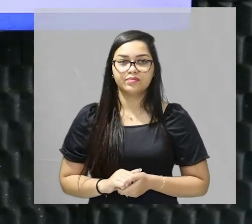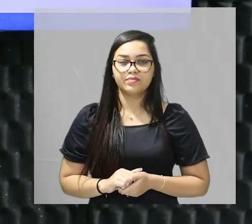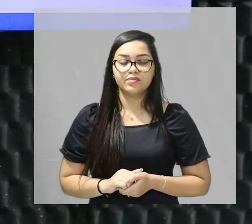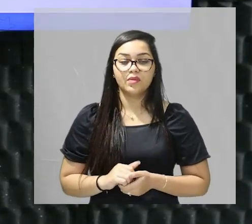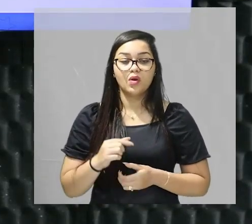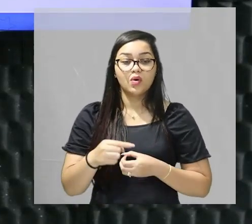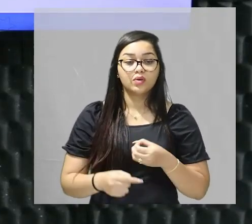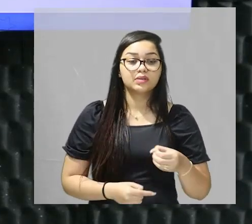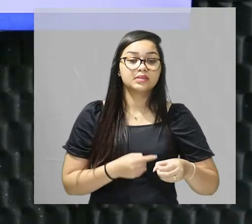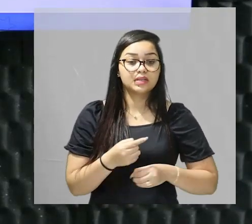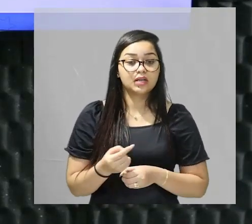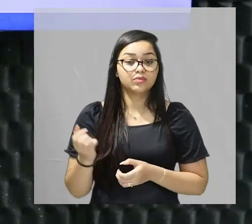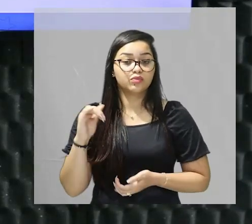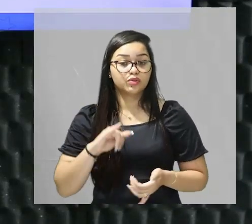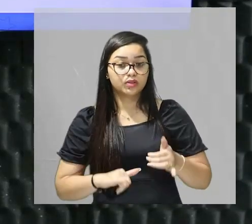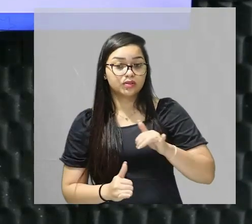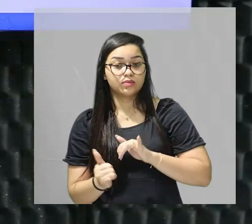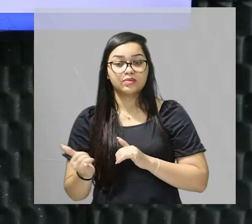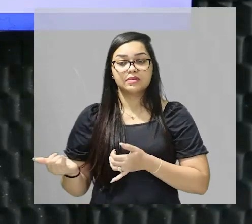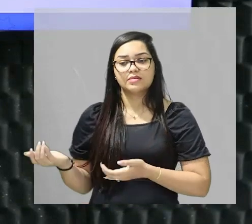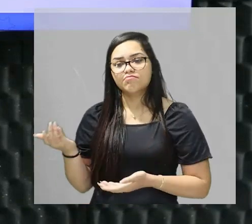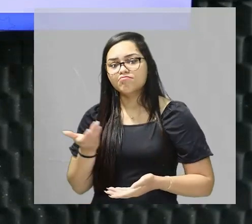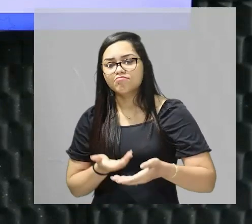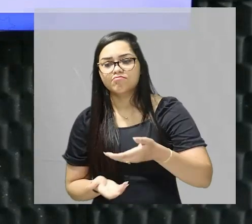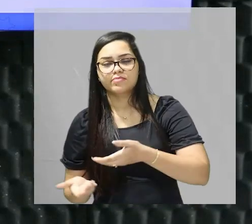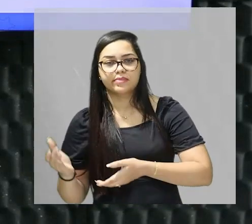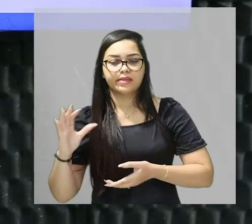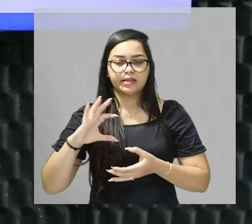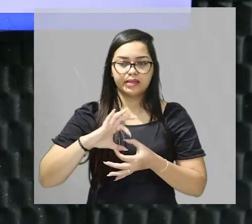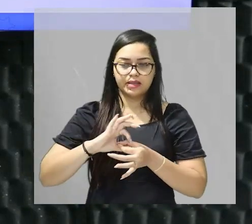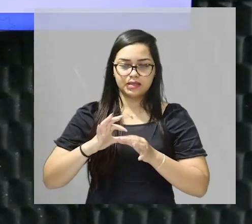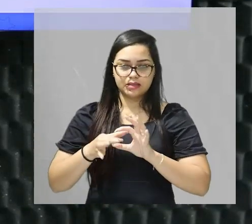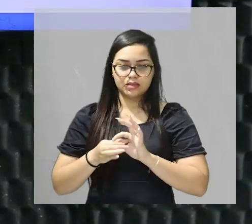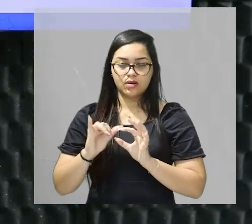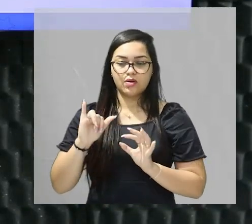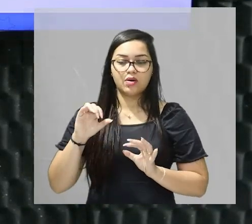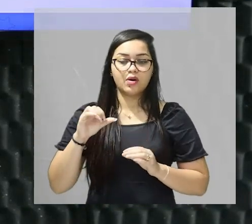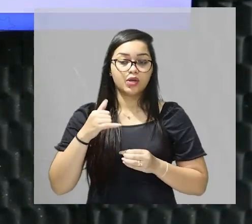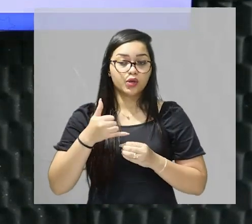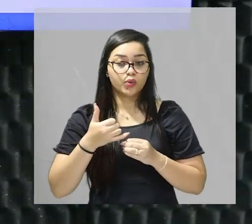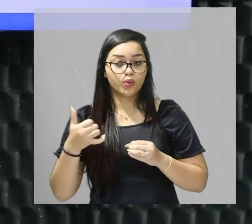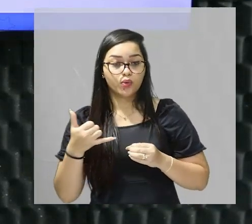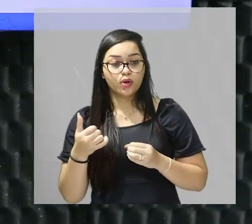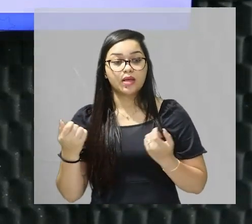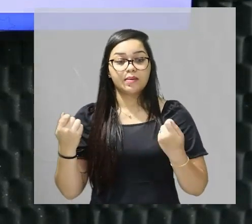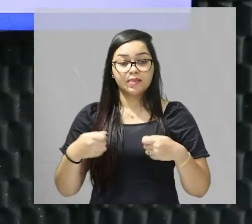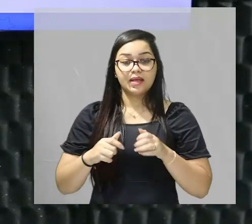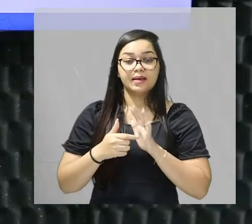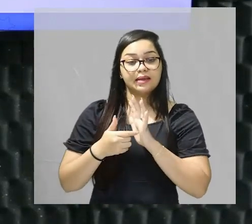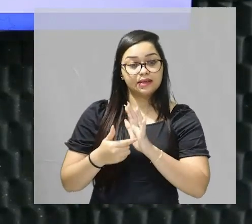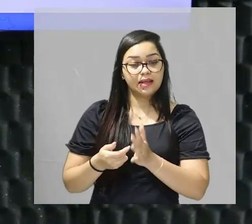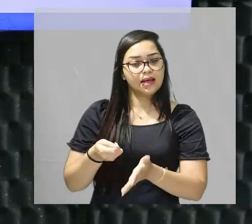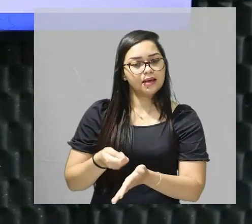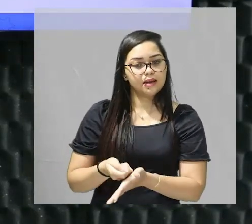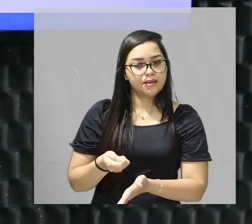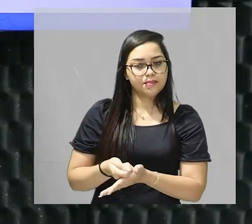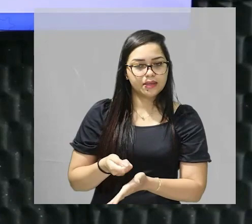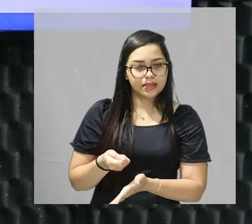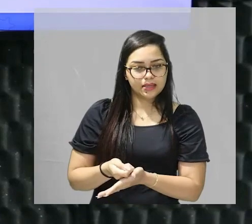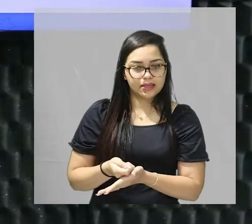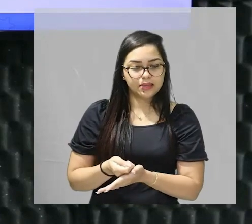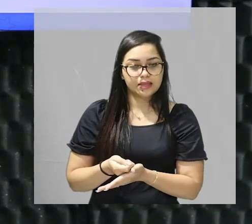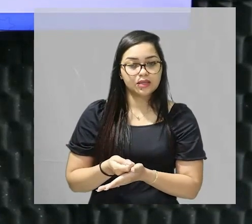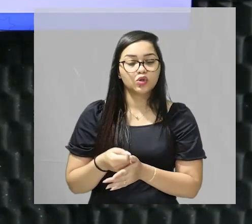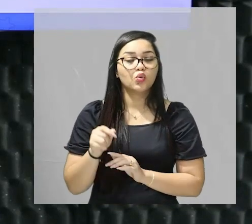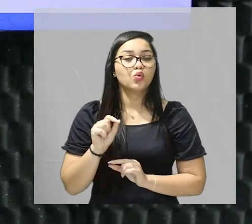átomos dos elementos químicos que participam da ligação iônica devem apresentar obrigatoriamente